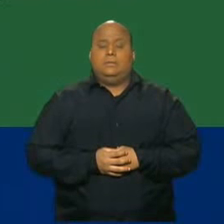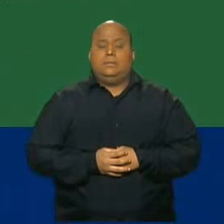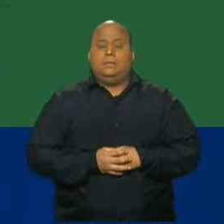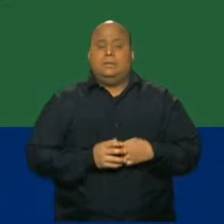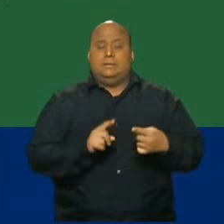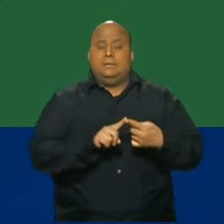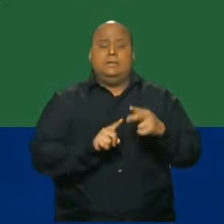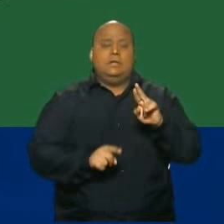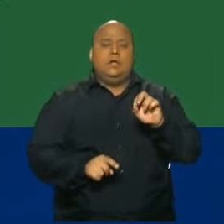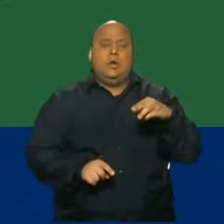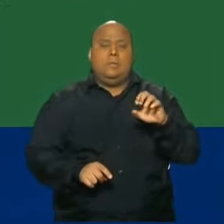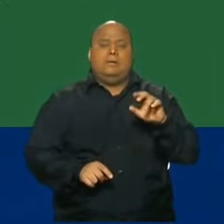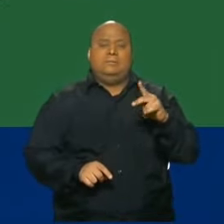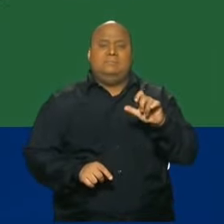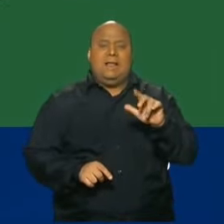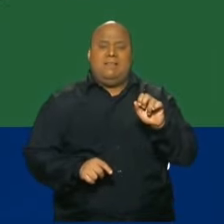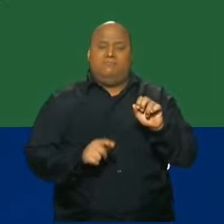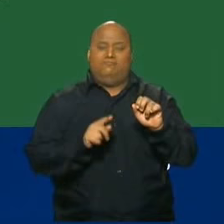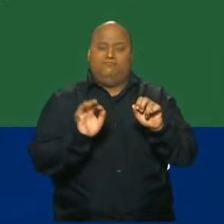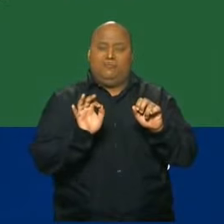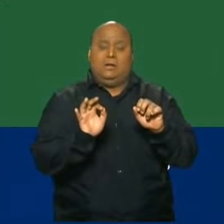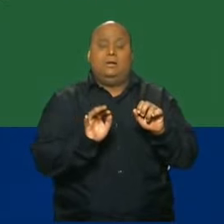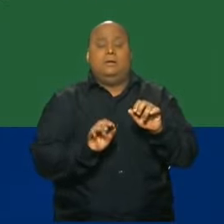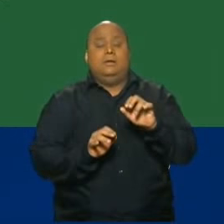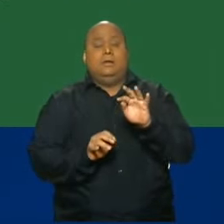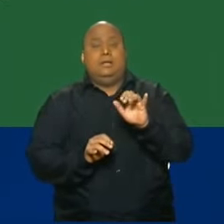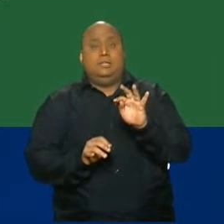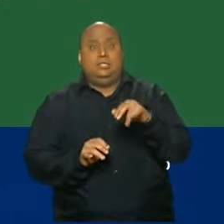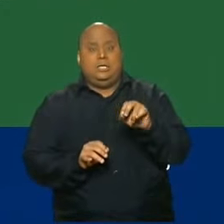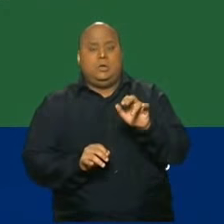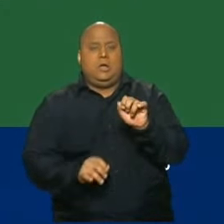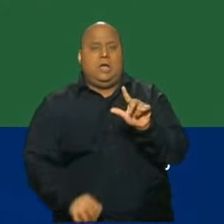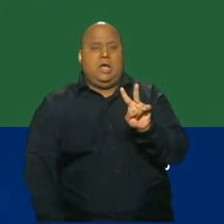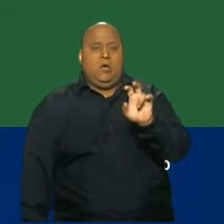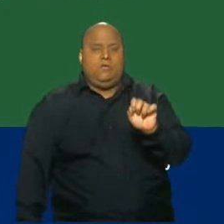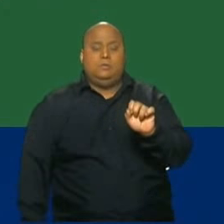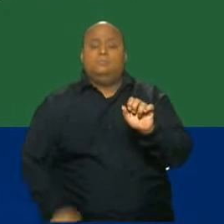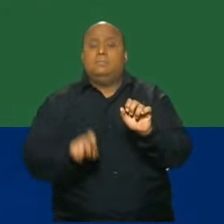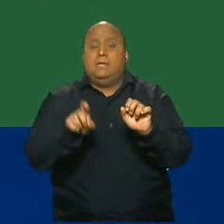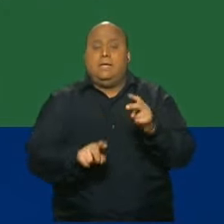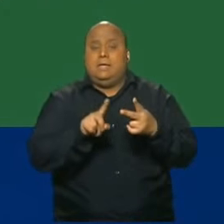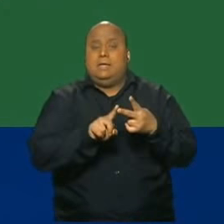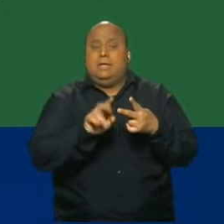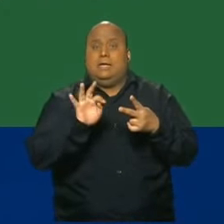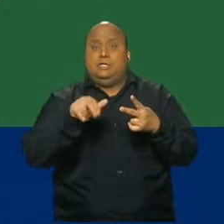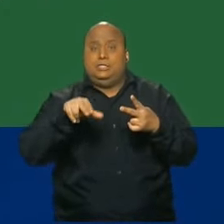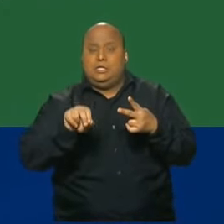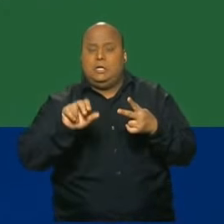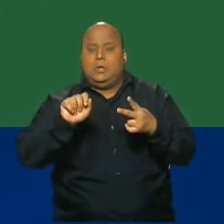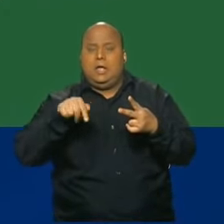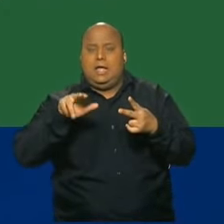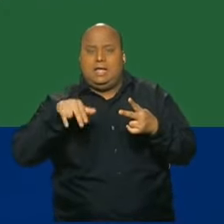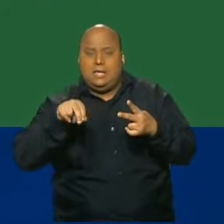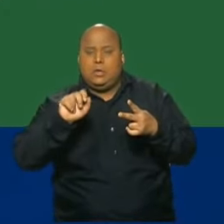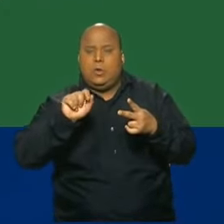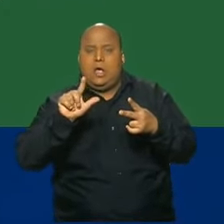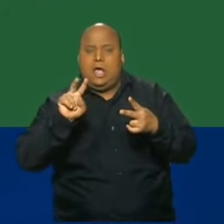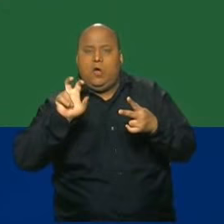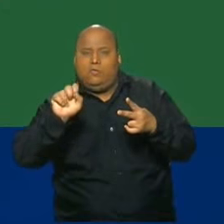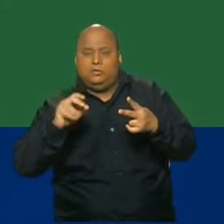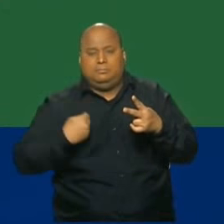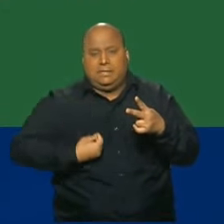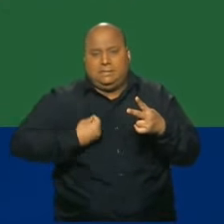Romance Sem Palavras. Autoria Cristiano de Aquino Alves. Interpretação Cristiano de Aquino Alves.